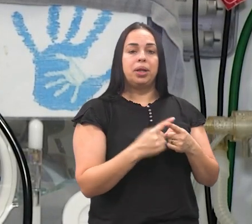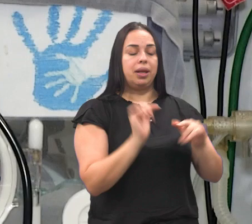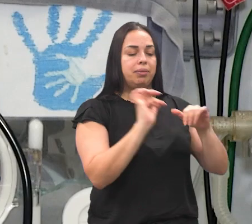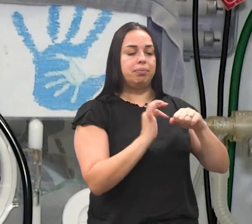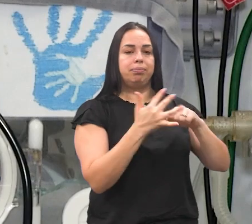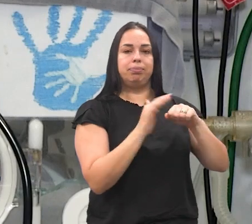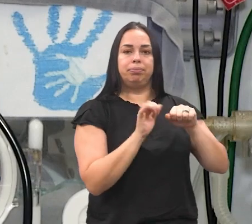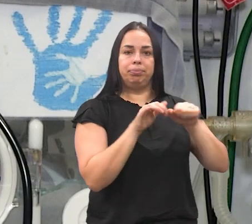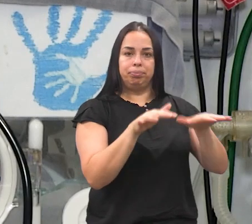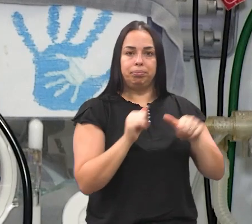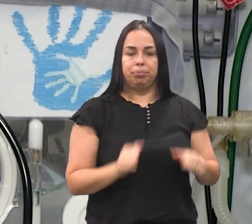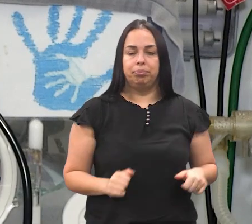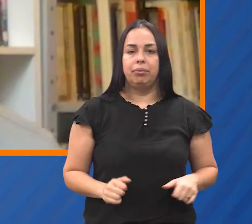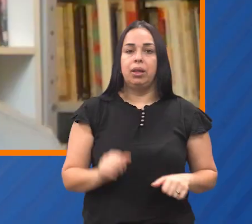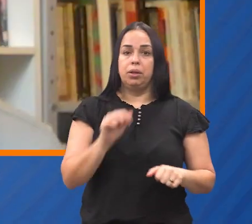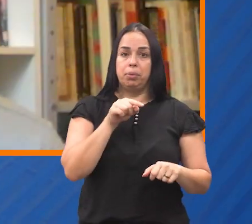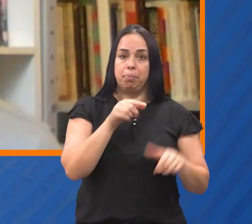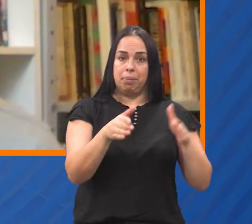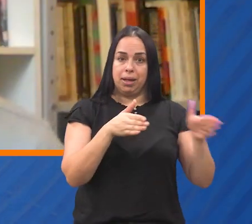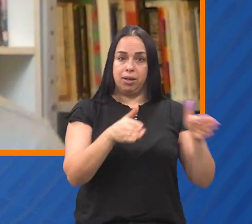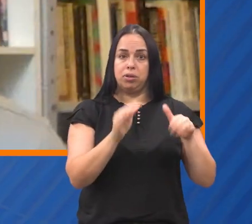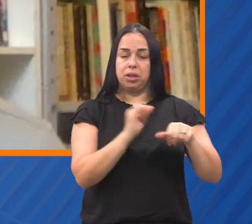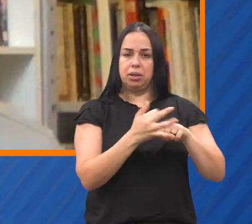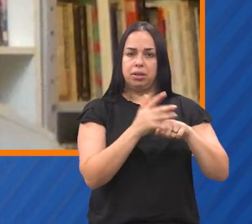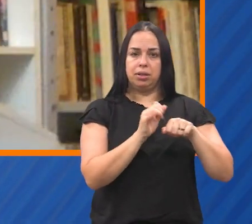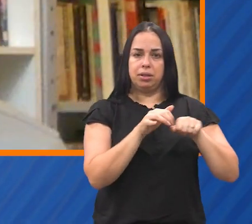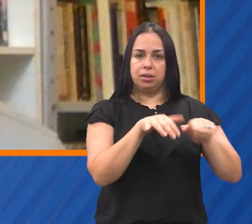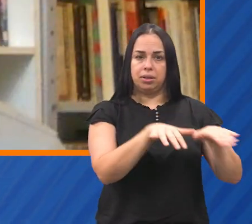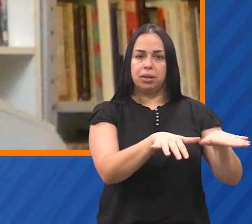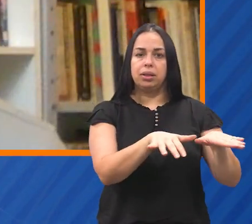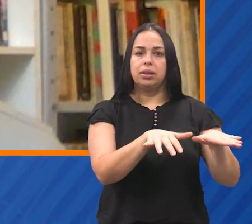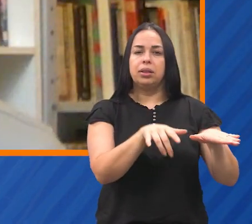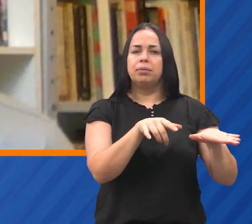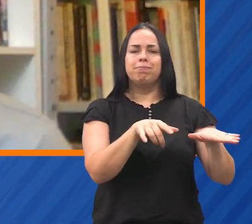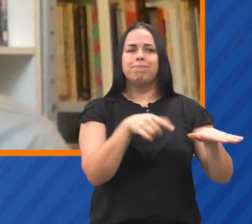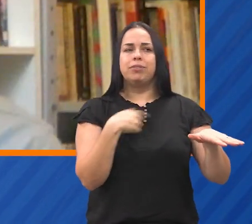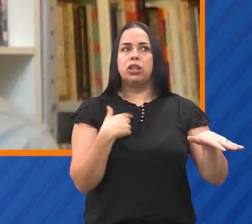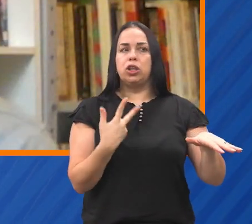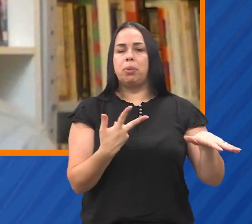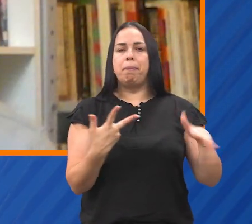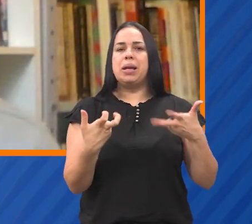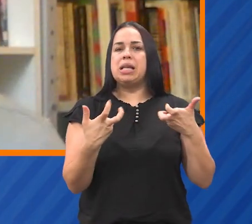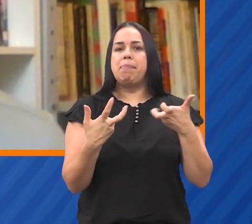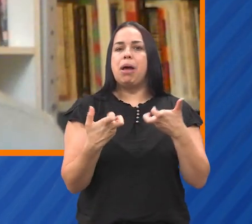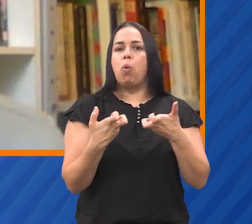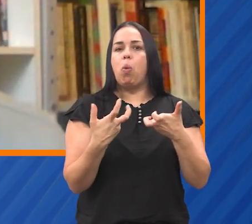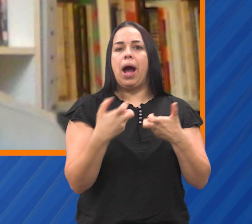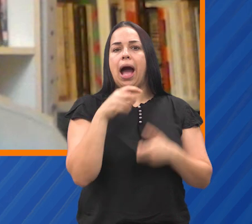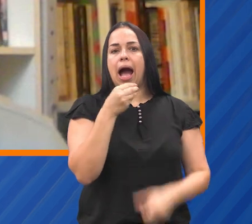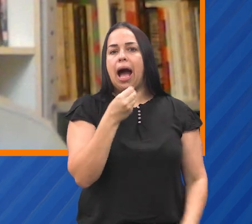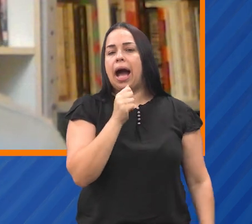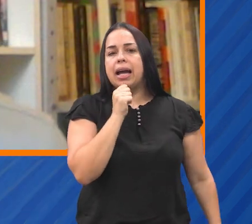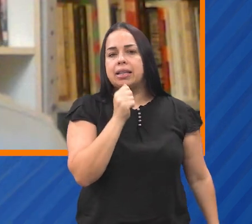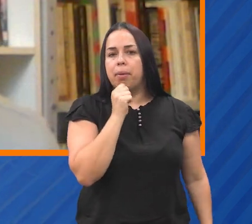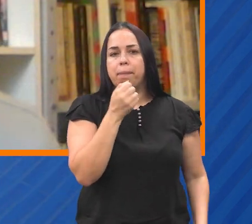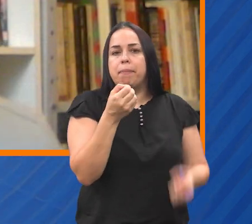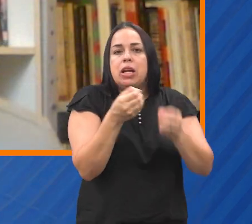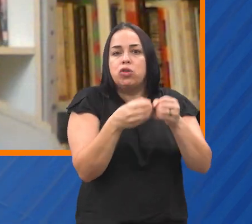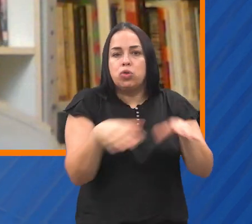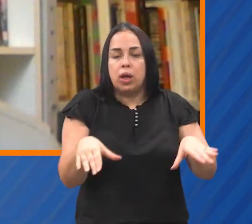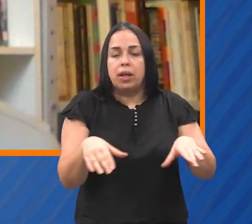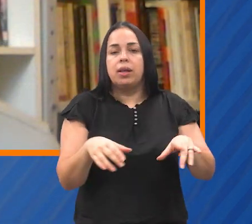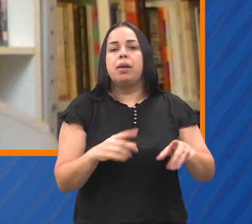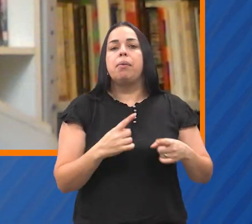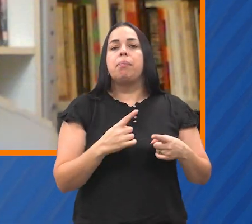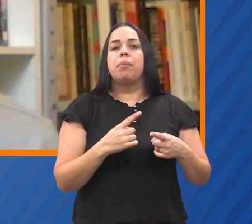da pandemia de Covid-19. Os números da pandemia, eles ainda não estão, a gente ainda não está sentindo os efeitos, porque é um